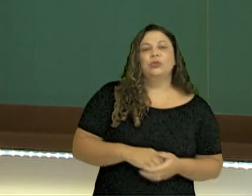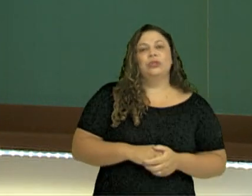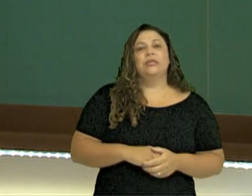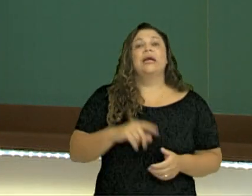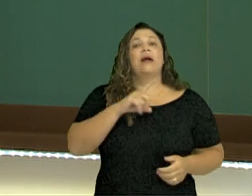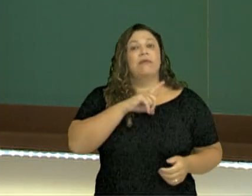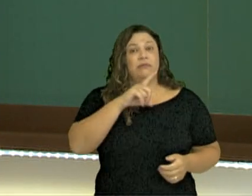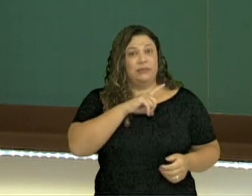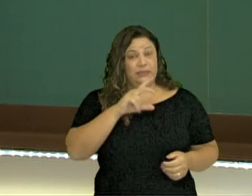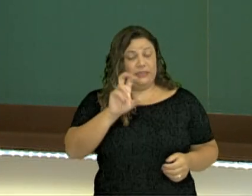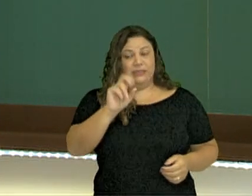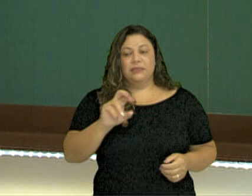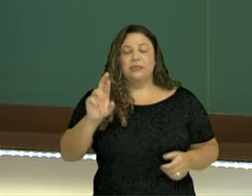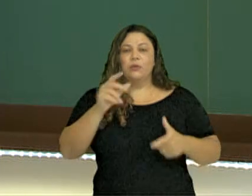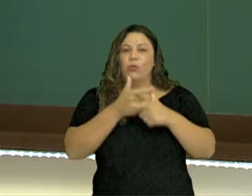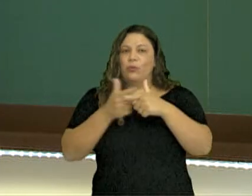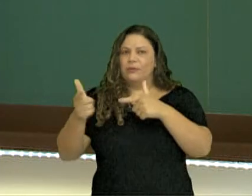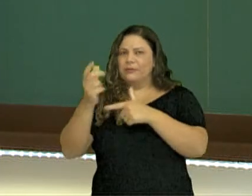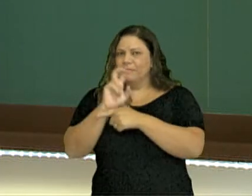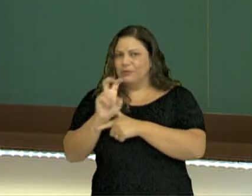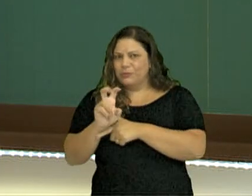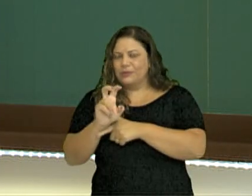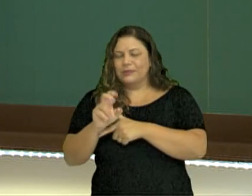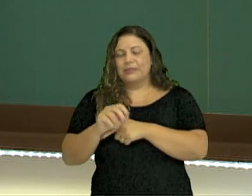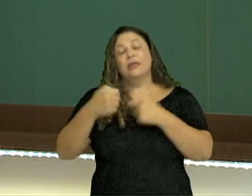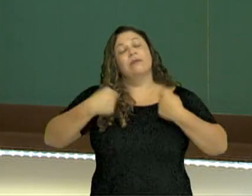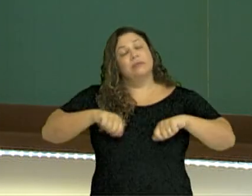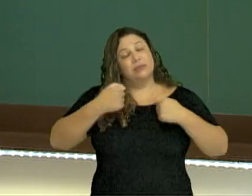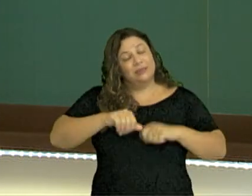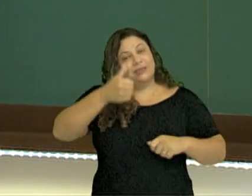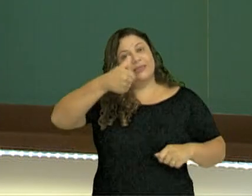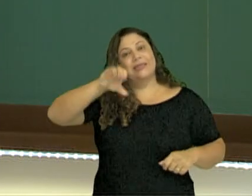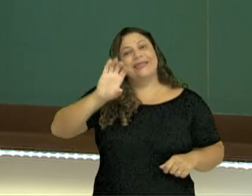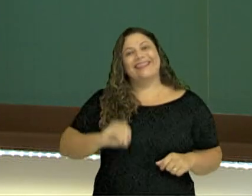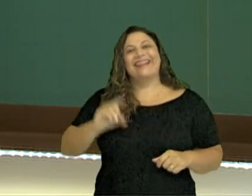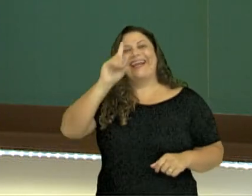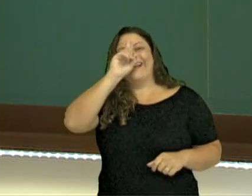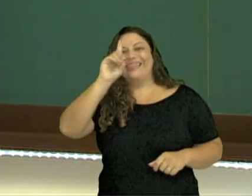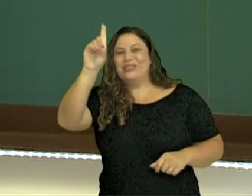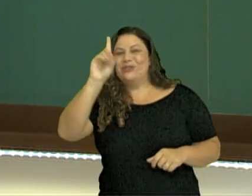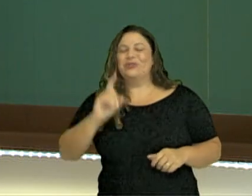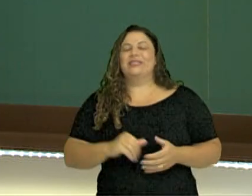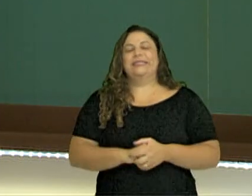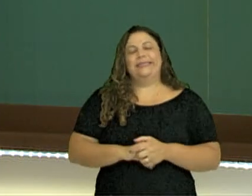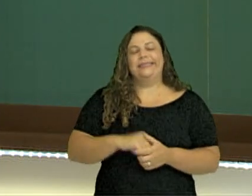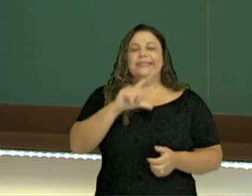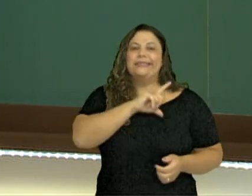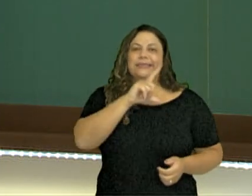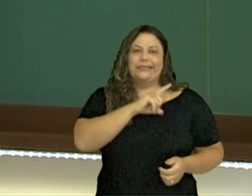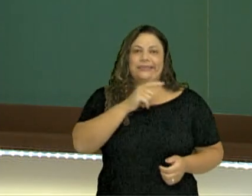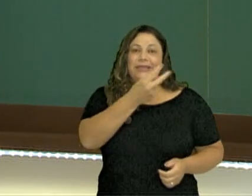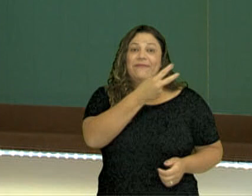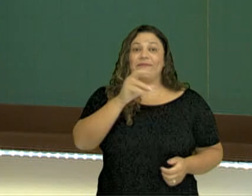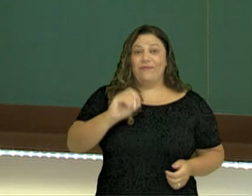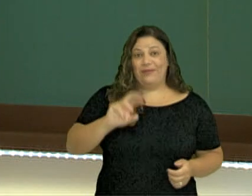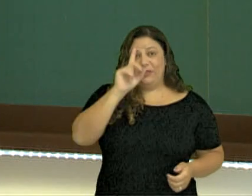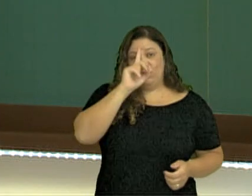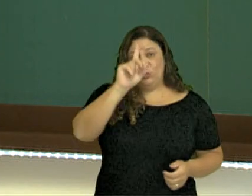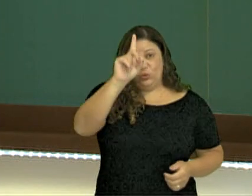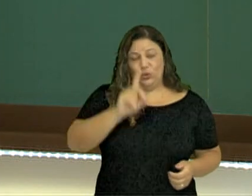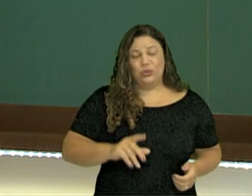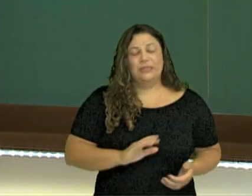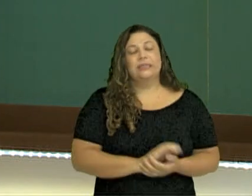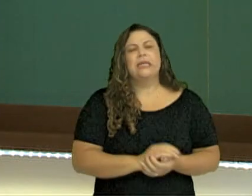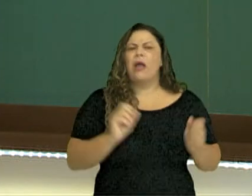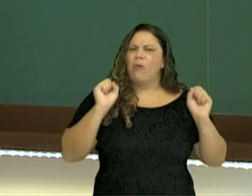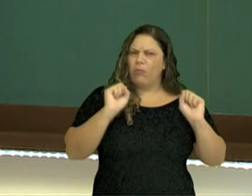os 50 dividido por 5, ela precisa 10 dias desse lanche. Como é que poderia ser a proposta? Ela tem 20 dias. Ela pode fazer